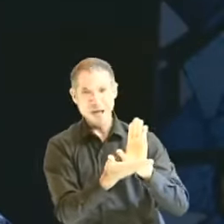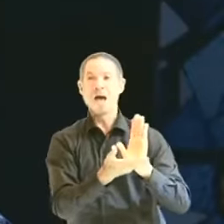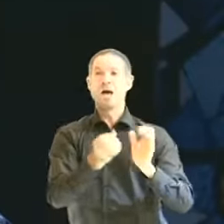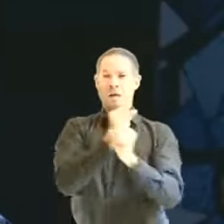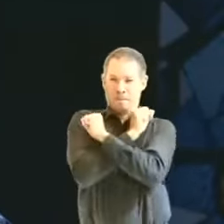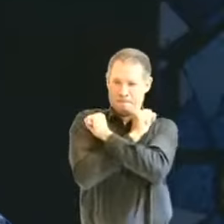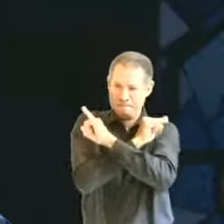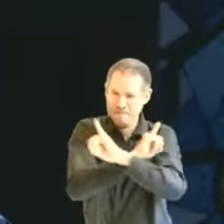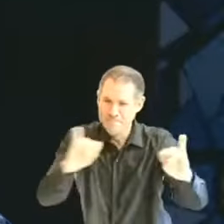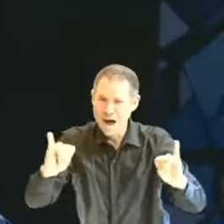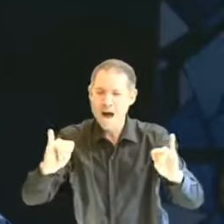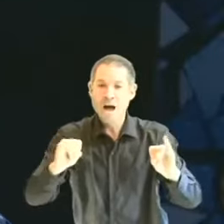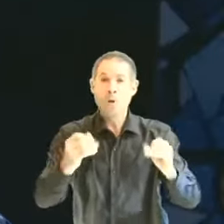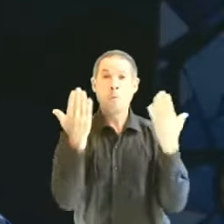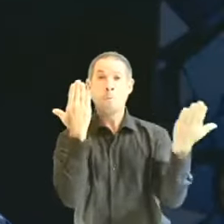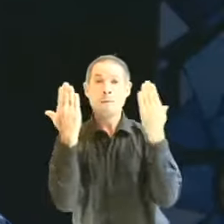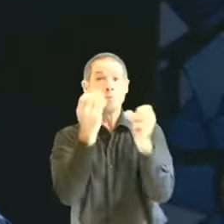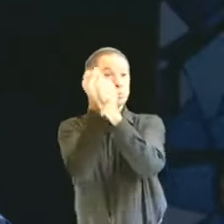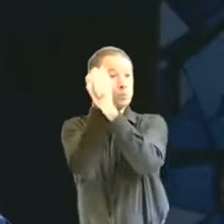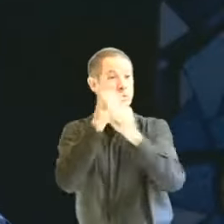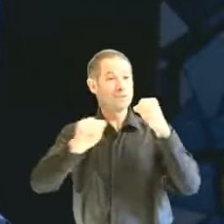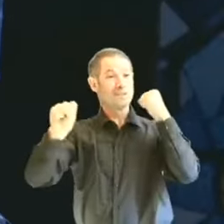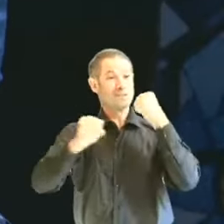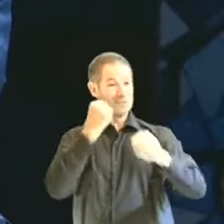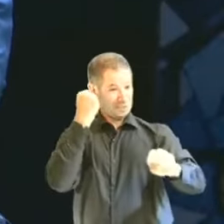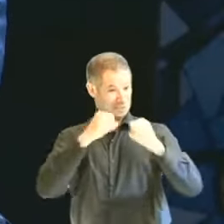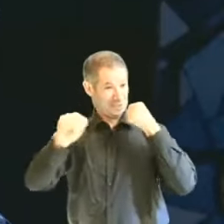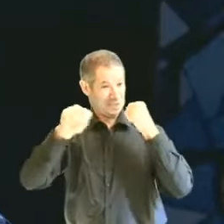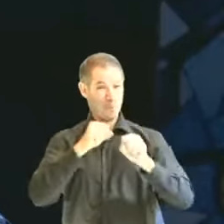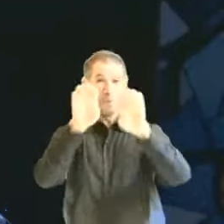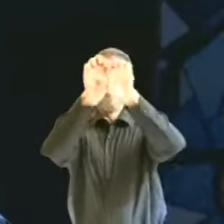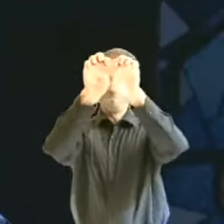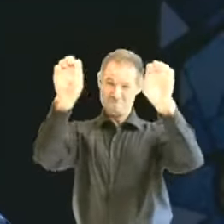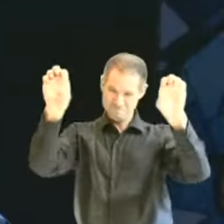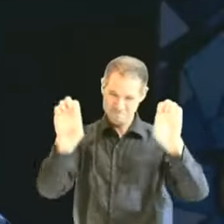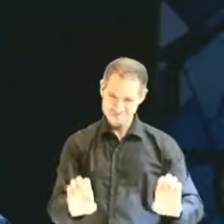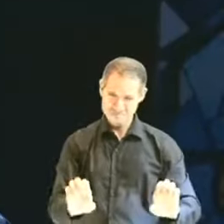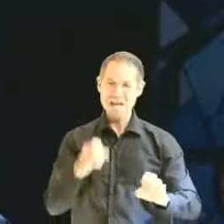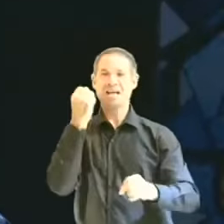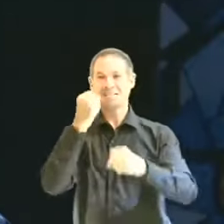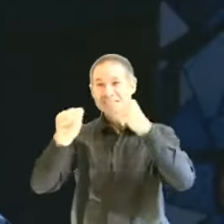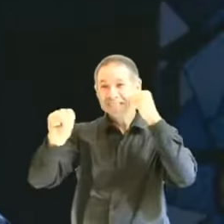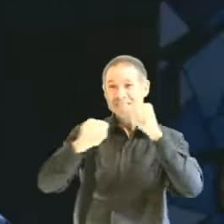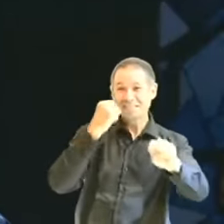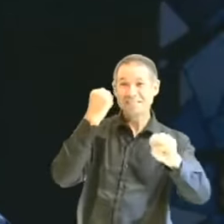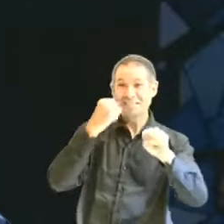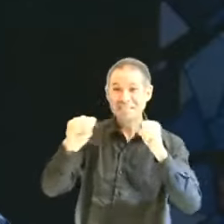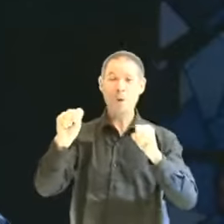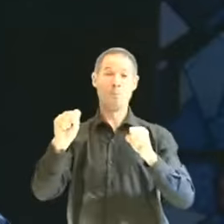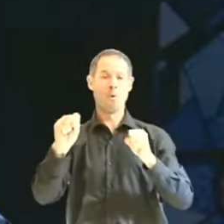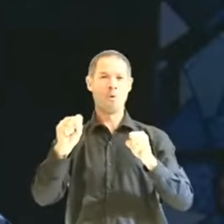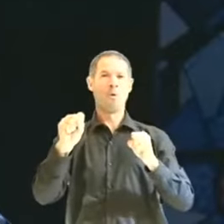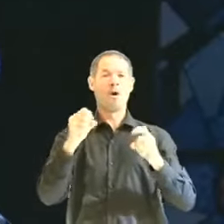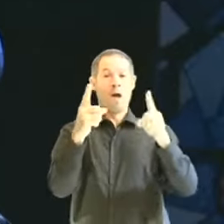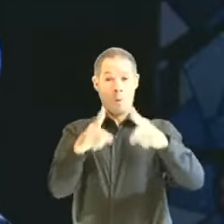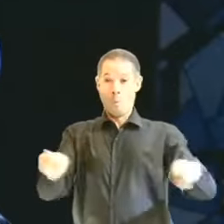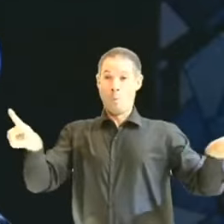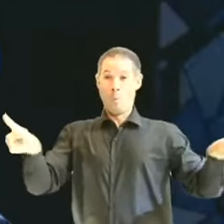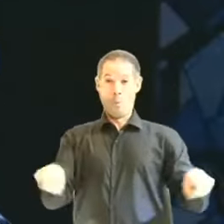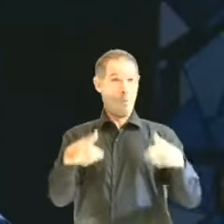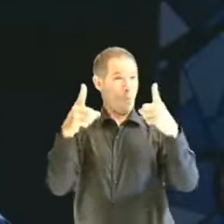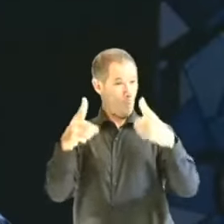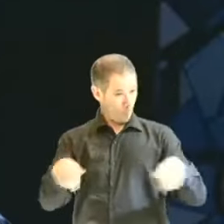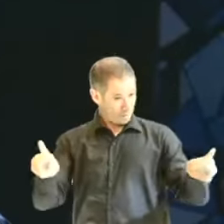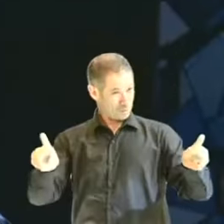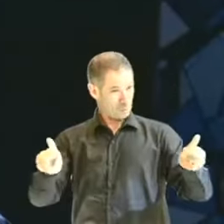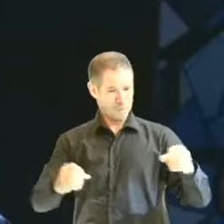foi escrito como um salmo. Ele tem uma estrutura de um salmo, tá? O salmo era um hino, era